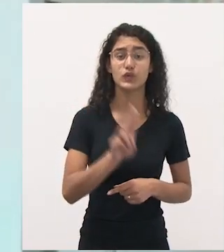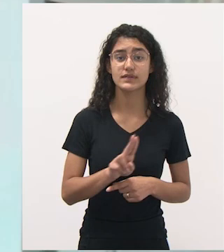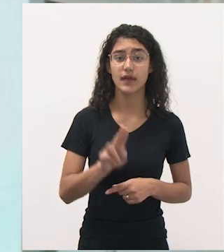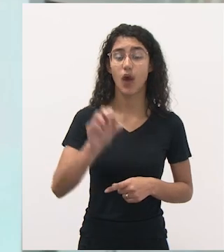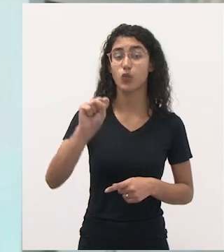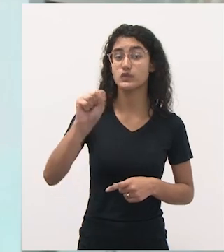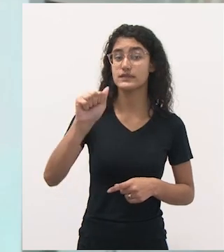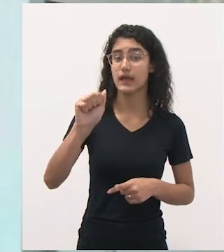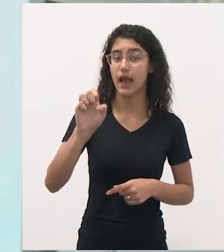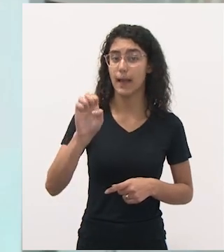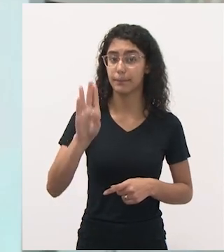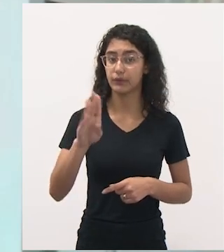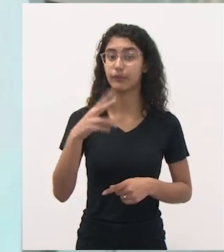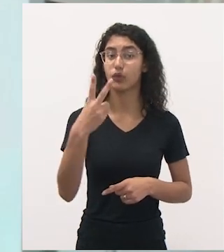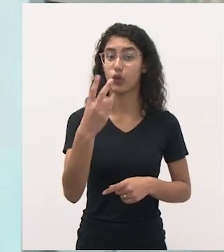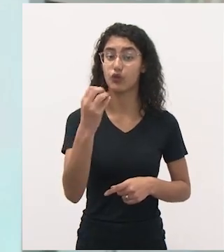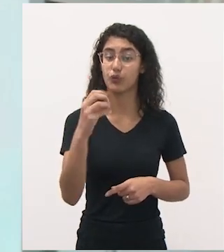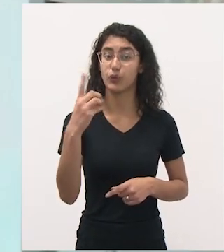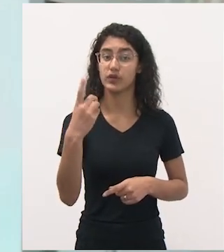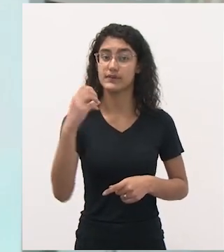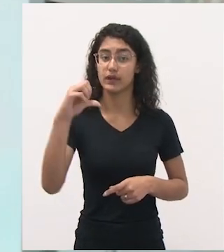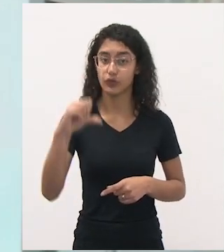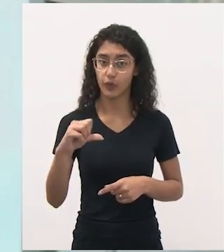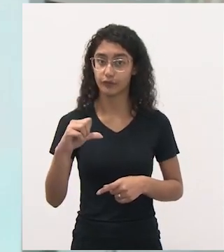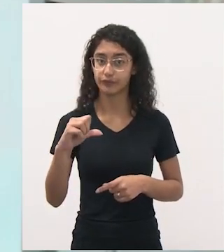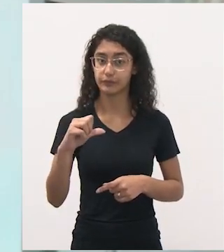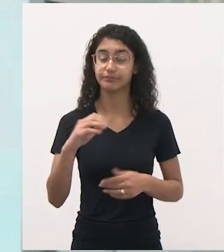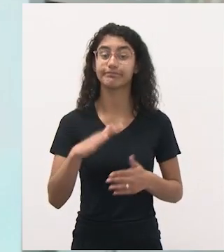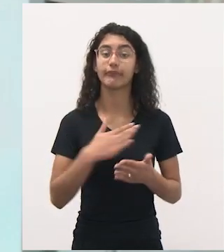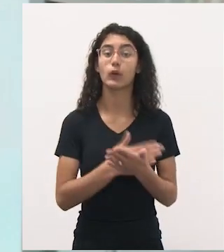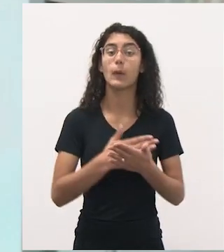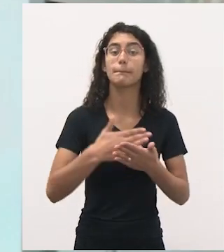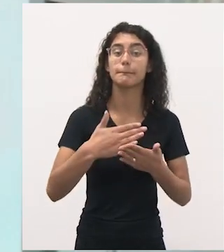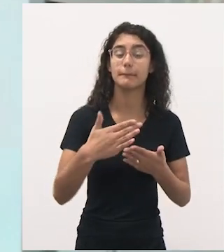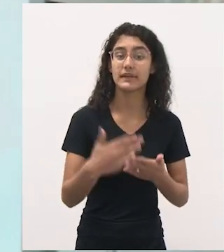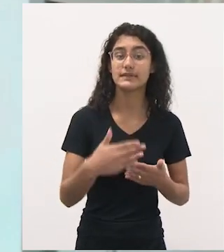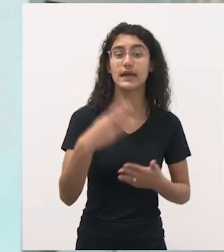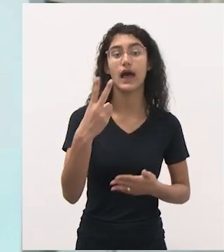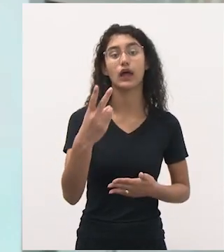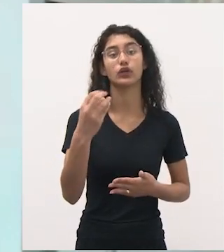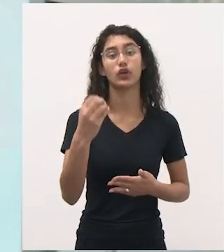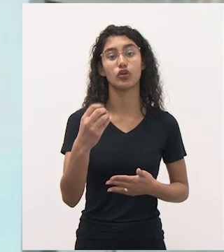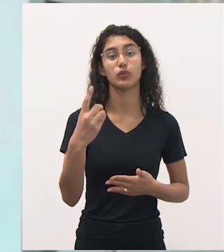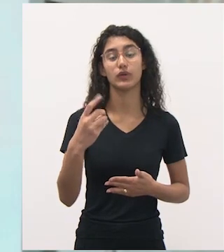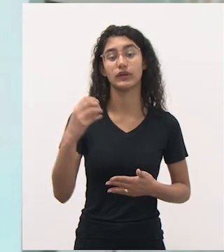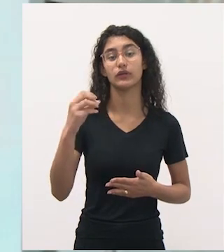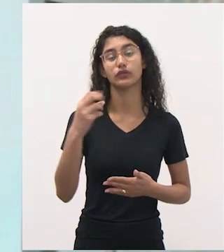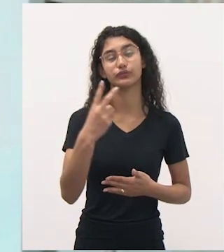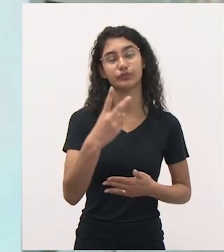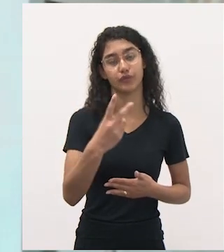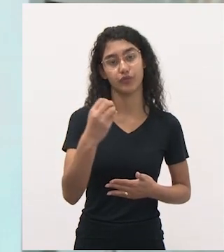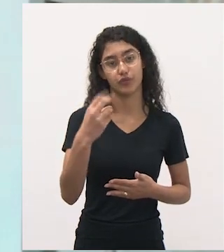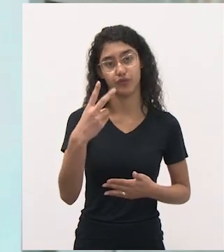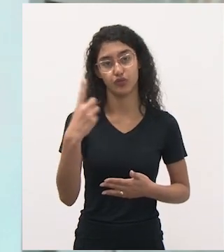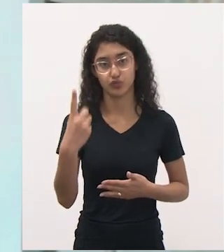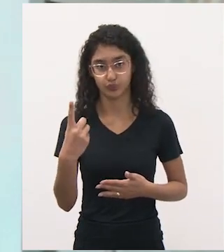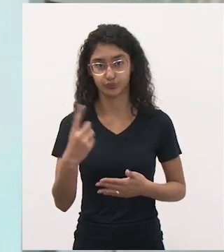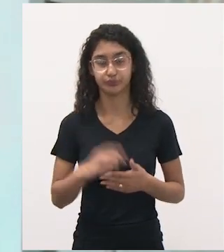do SAEB 2019 para impulsionar as aprendizagens no contexto